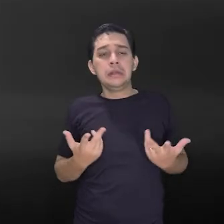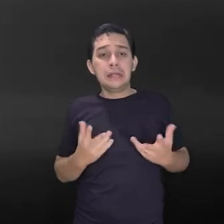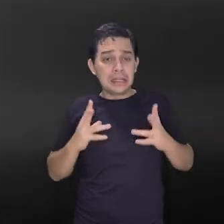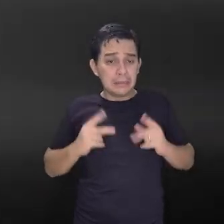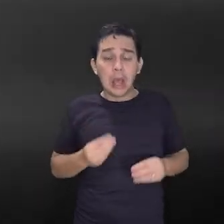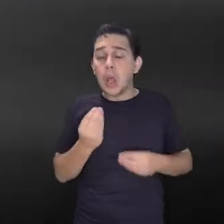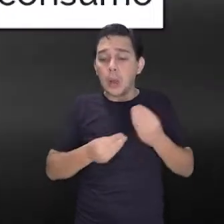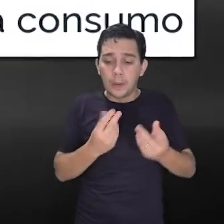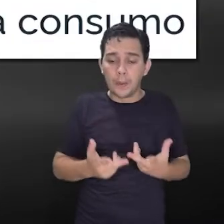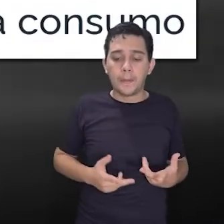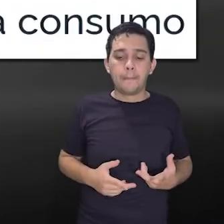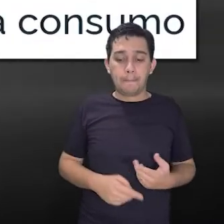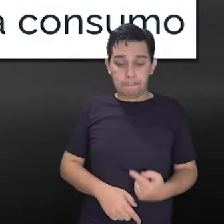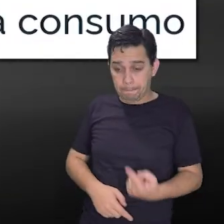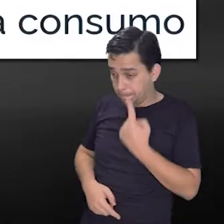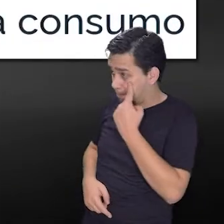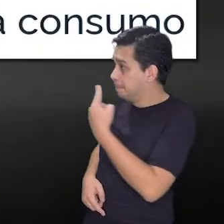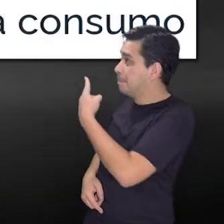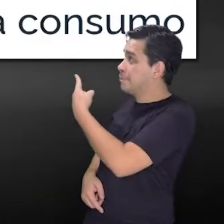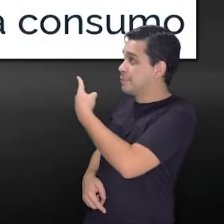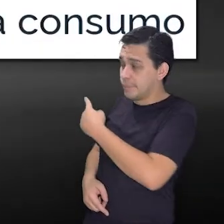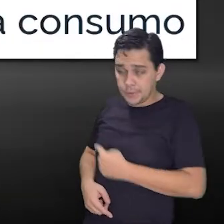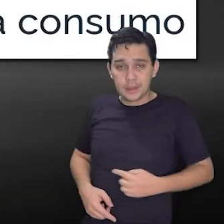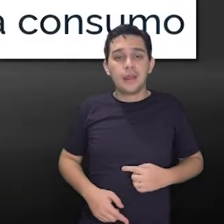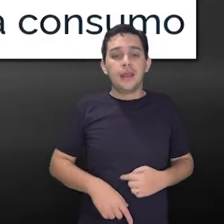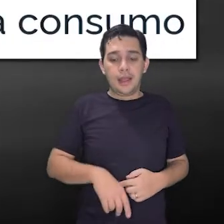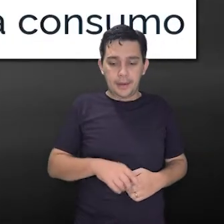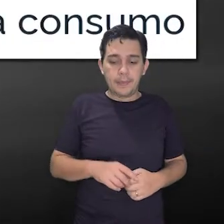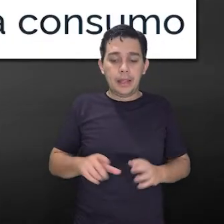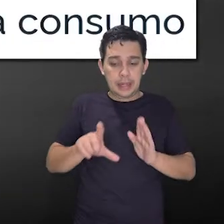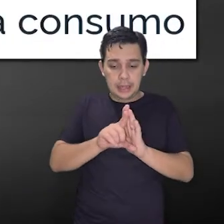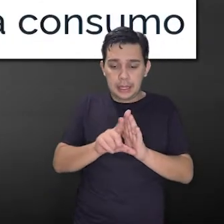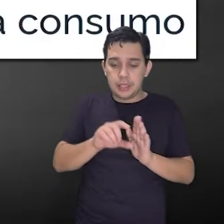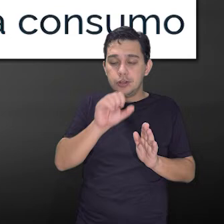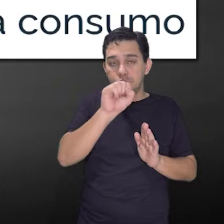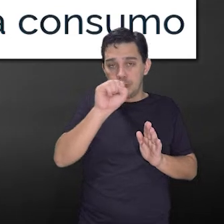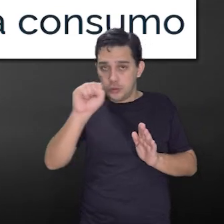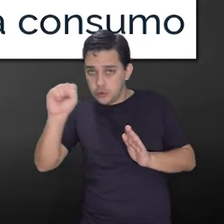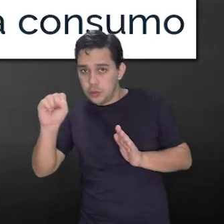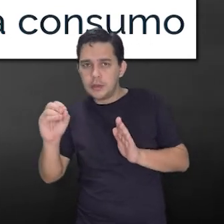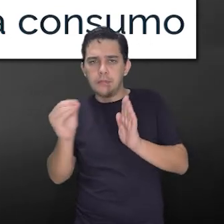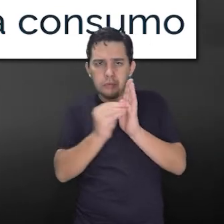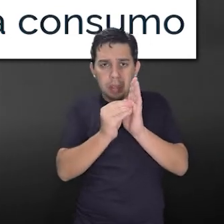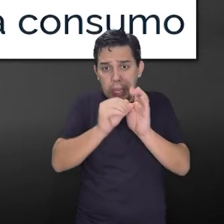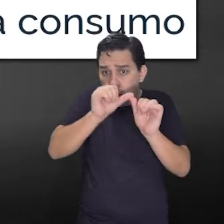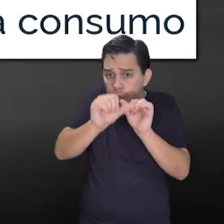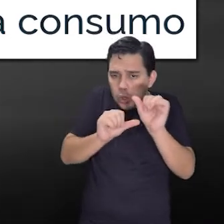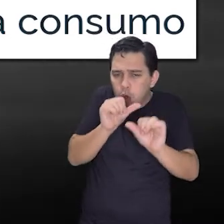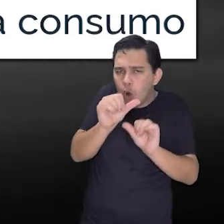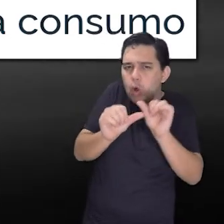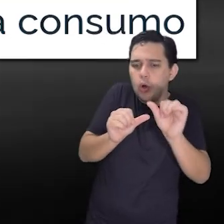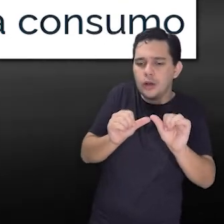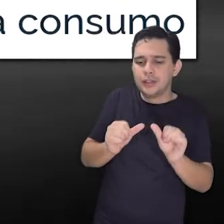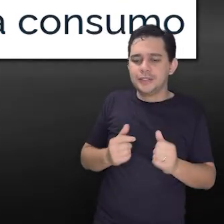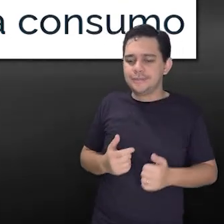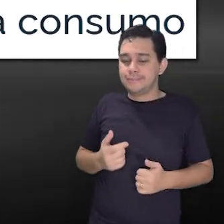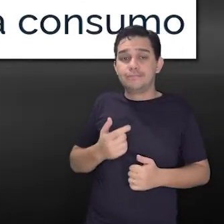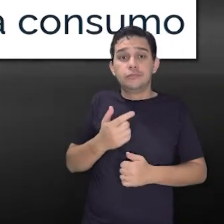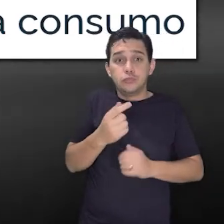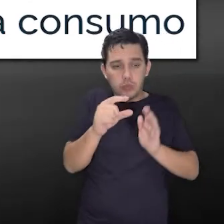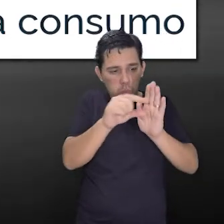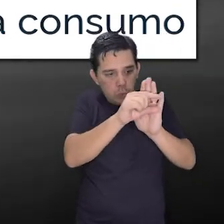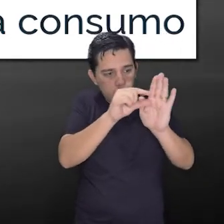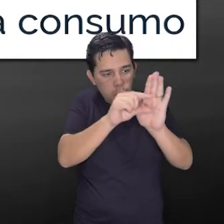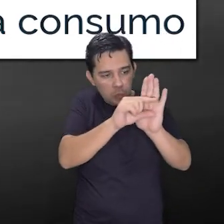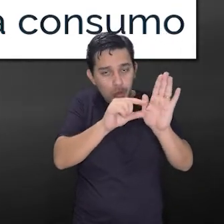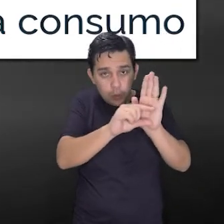portaria 888 de 2021 do Ministério da Saúde é uma portaria recentemente editada. Ela alterou aí o